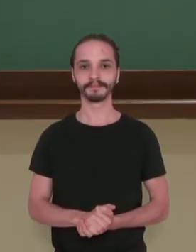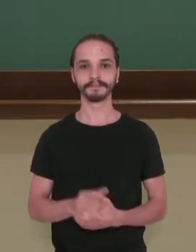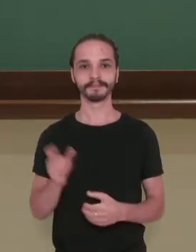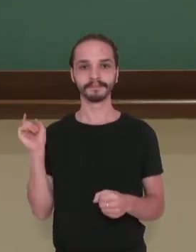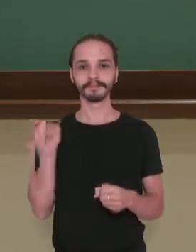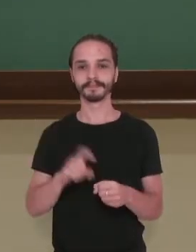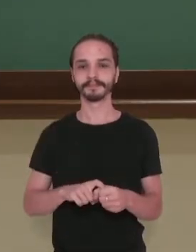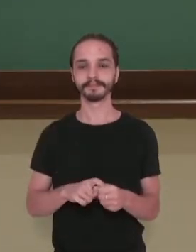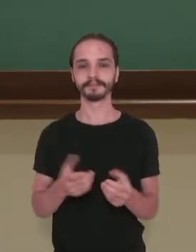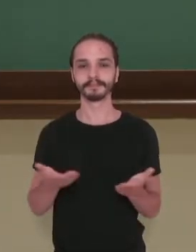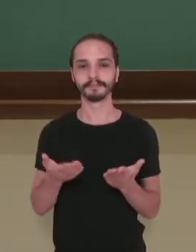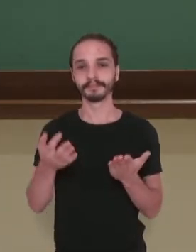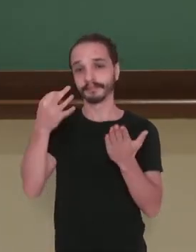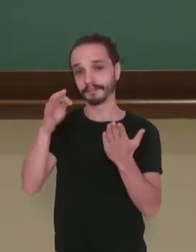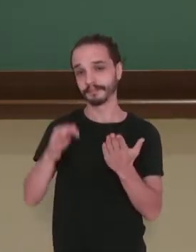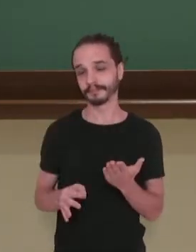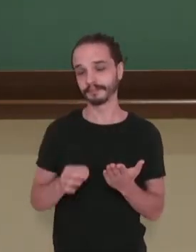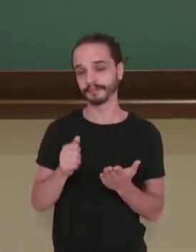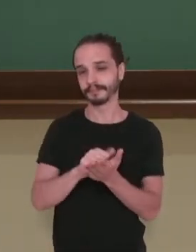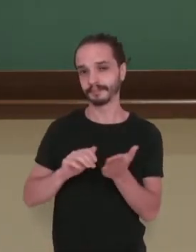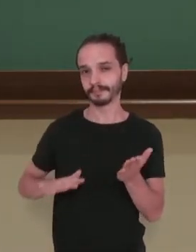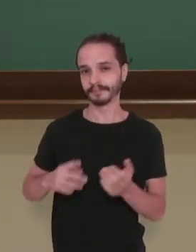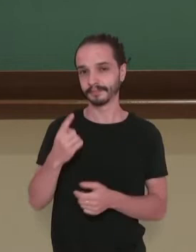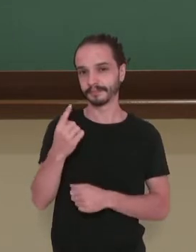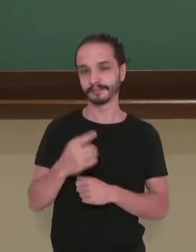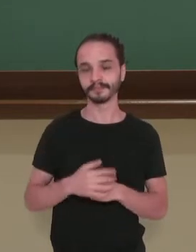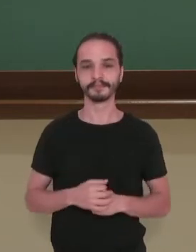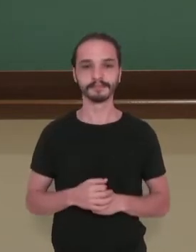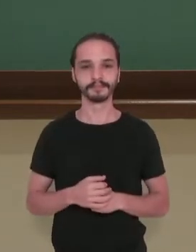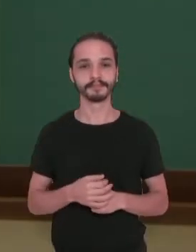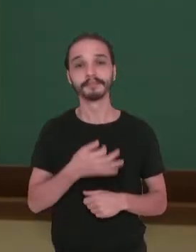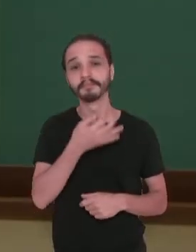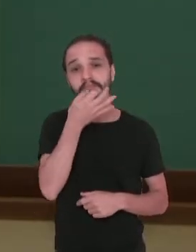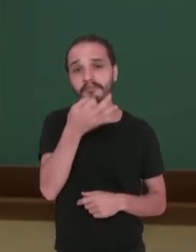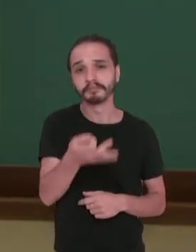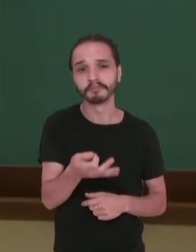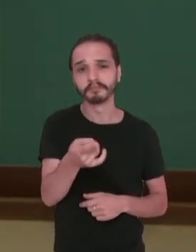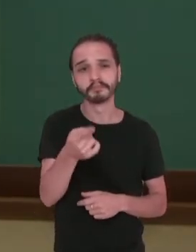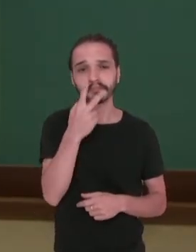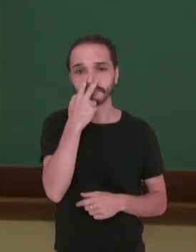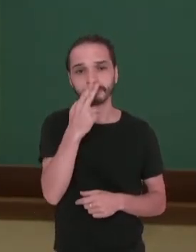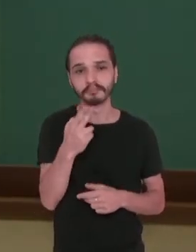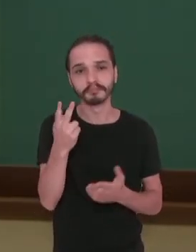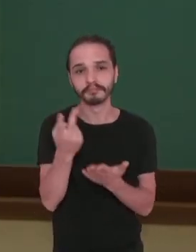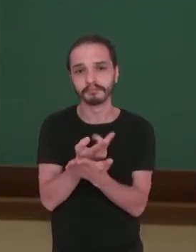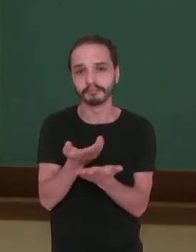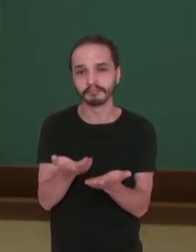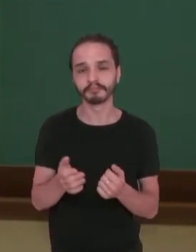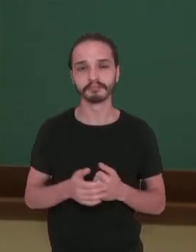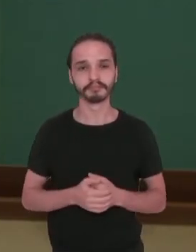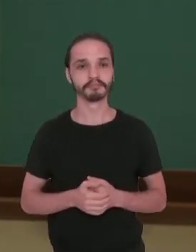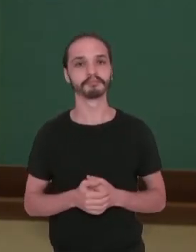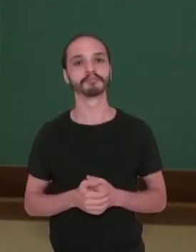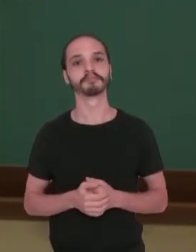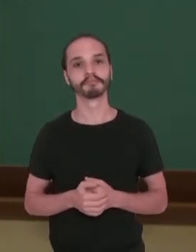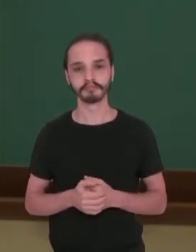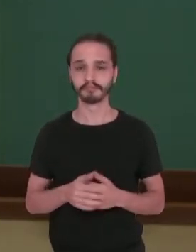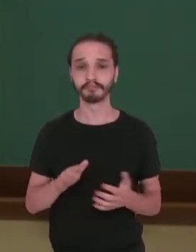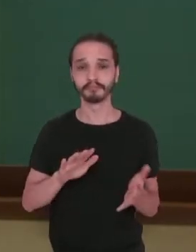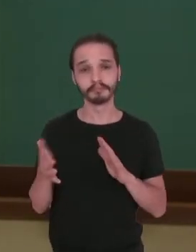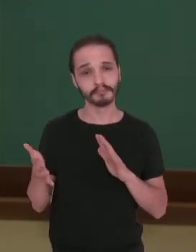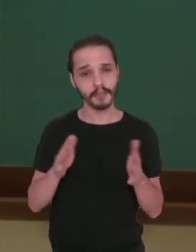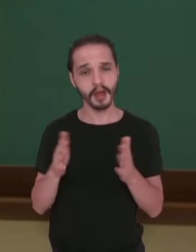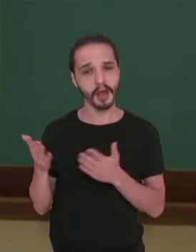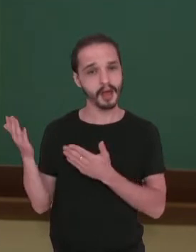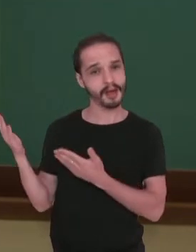Voltei a gabaritar contigo a atividade 1, né? Na tua opinião, por que isso ocorre? Então, mais ou menos,